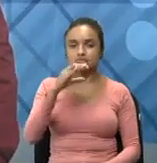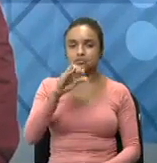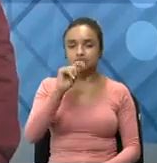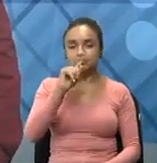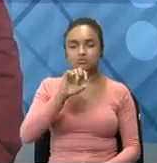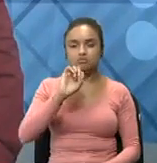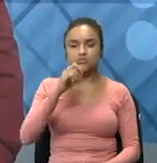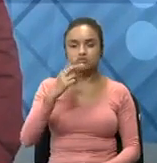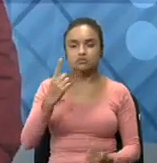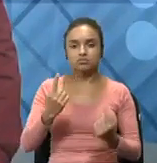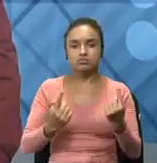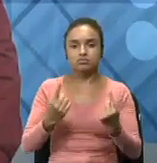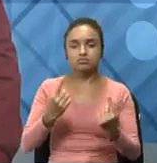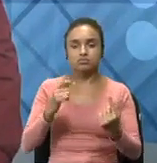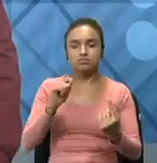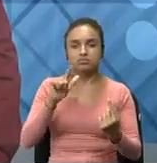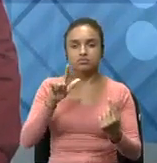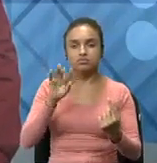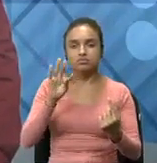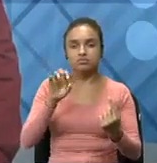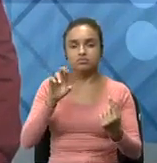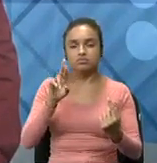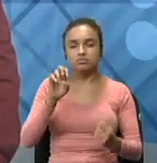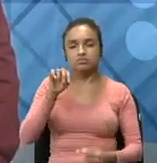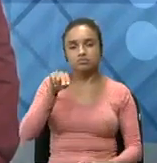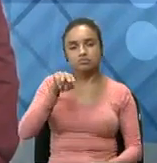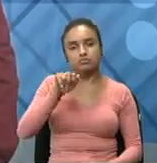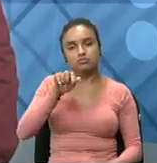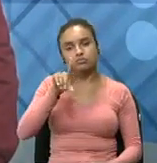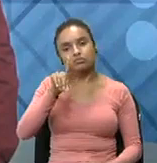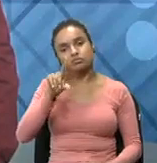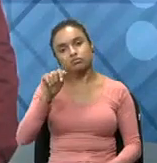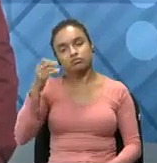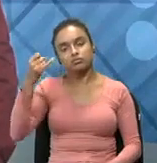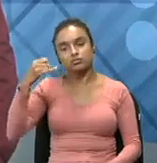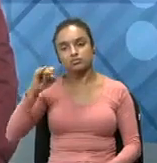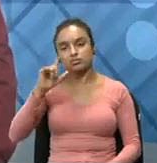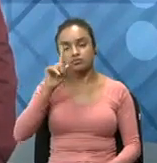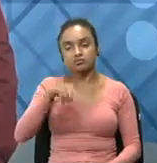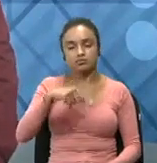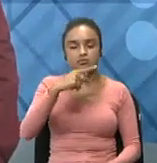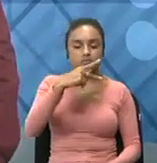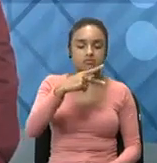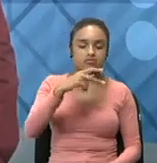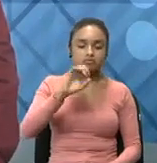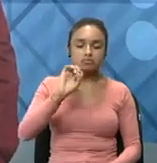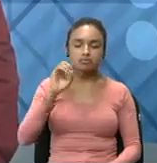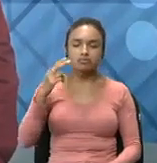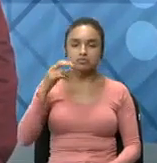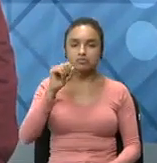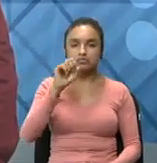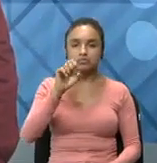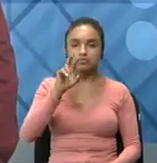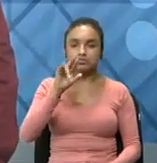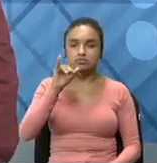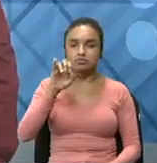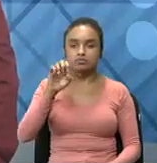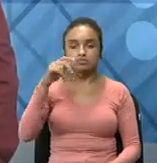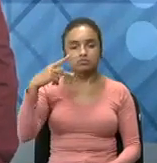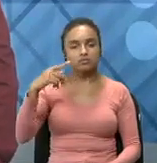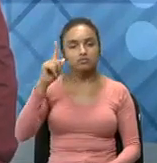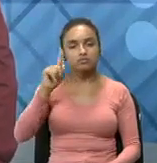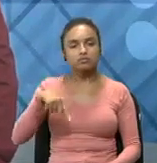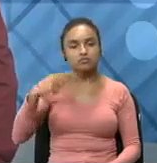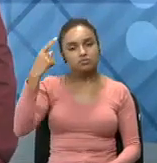alternada? Que característica que eu tenho para essa série? Será que ela é uma série P? Então é importante a gente pensar sobre